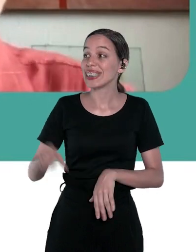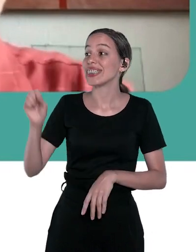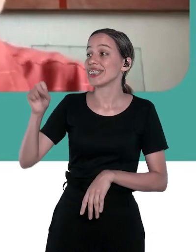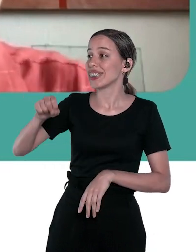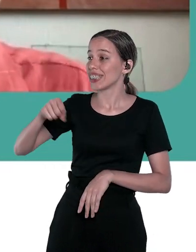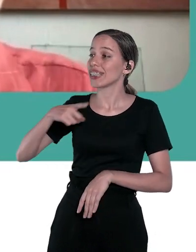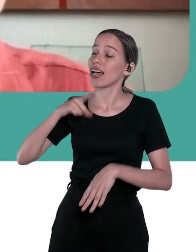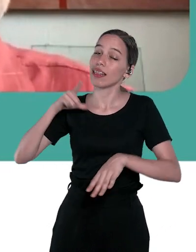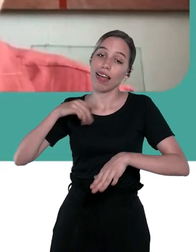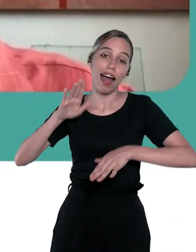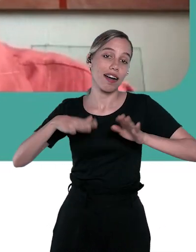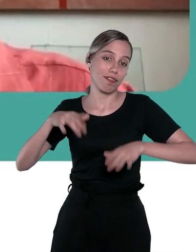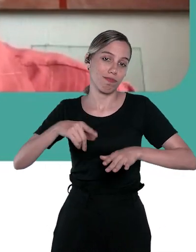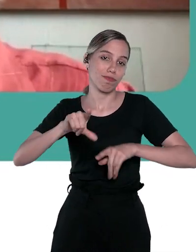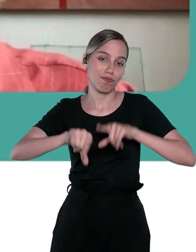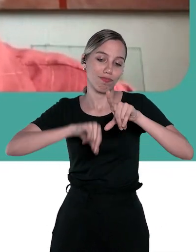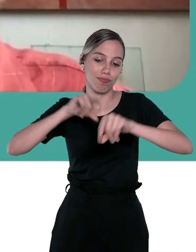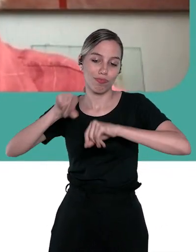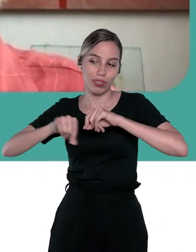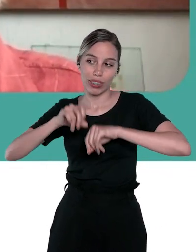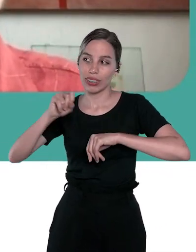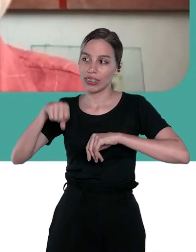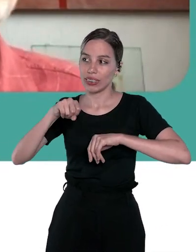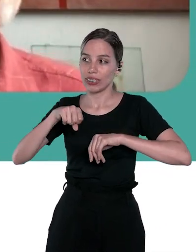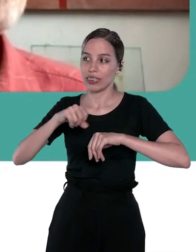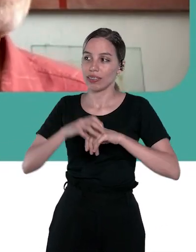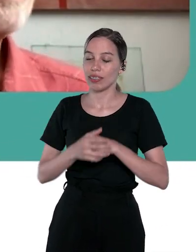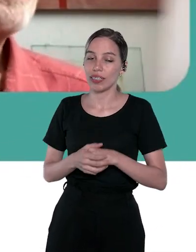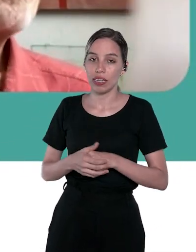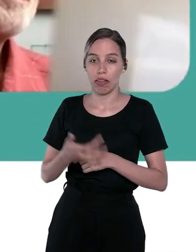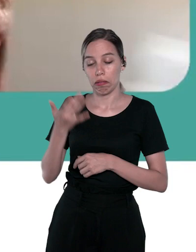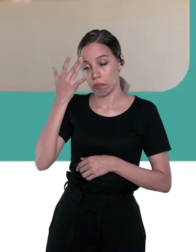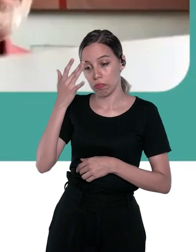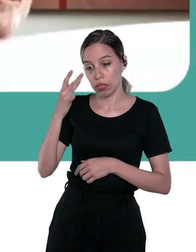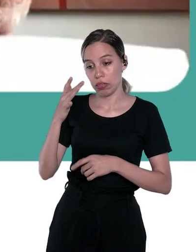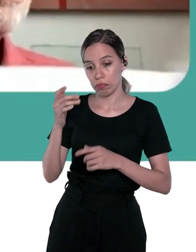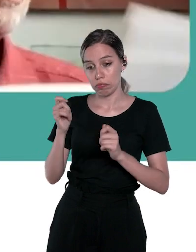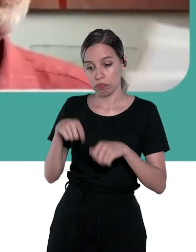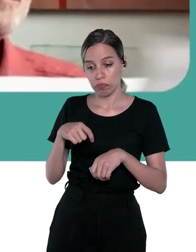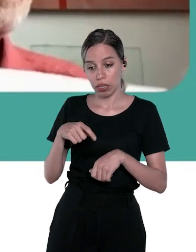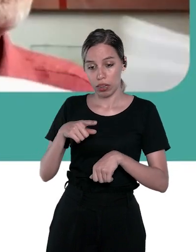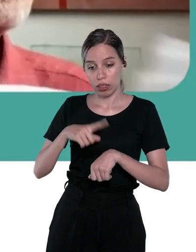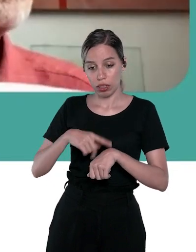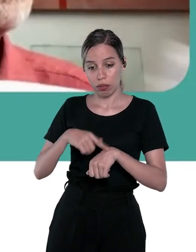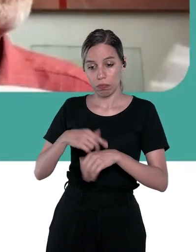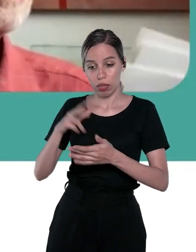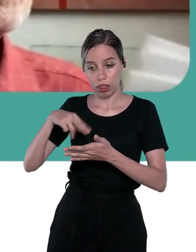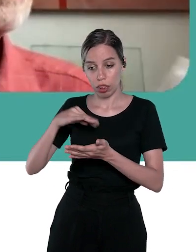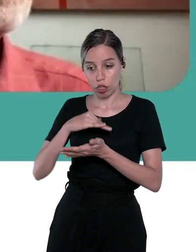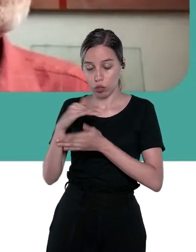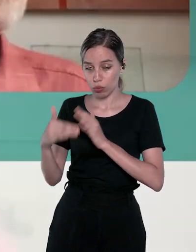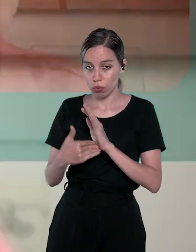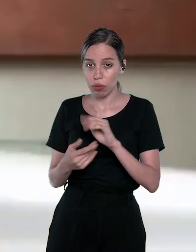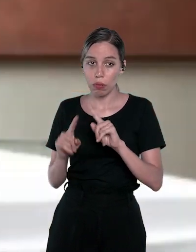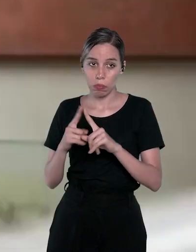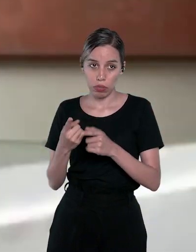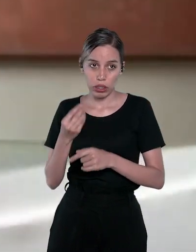selecionei algumas aqui, não sei se teria um tempo de ler todas, mais ou menos uma,